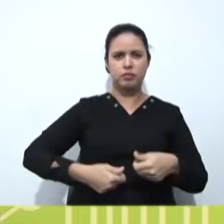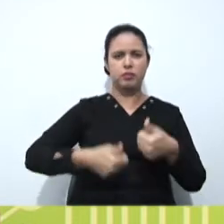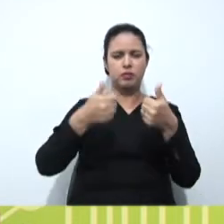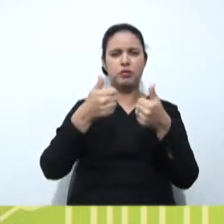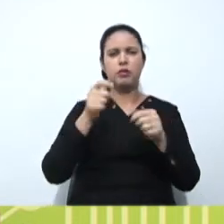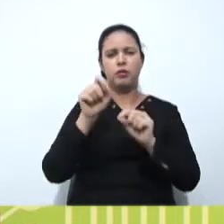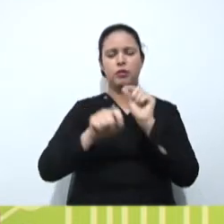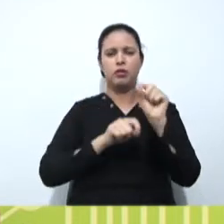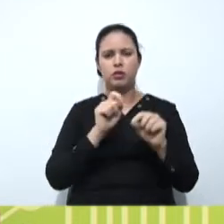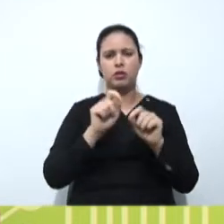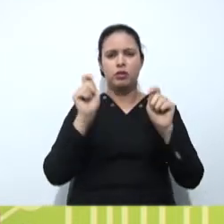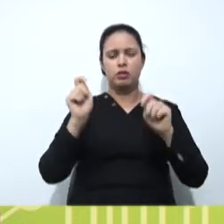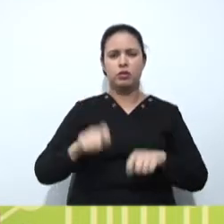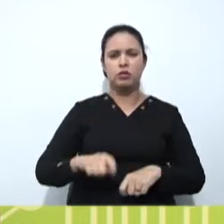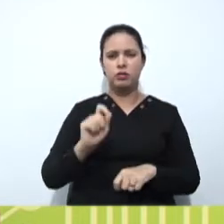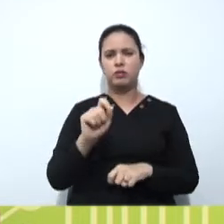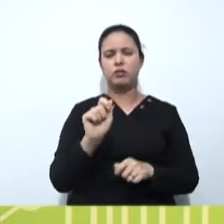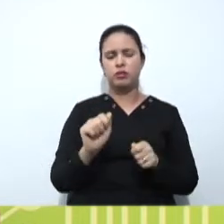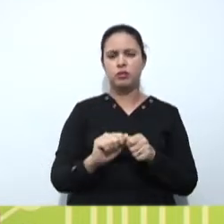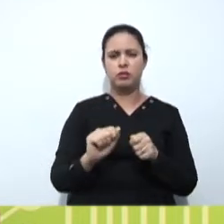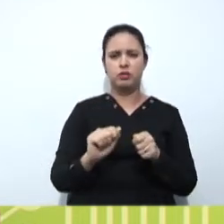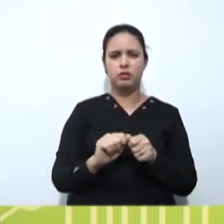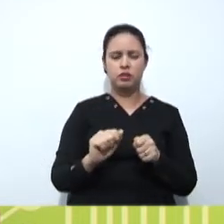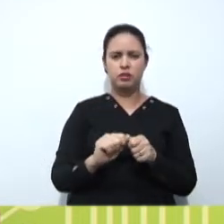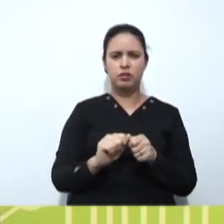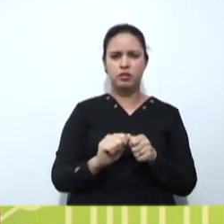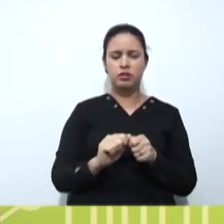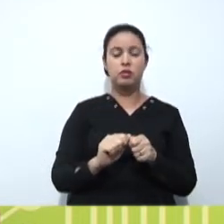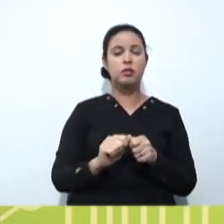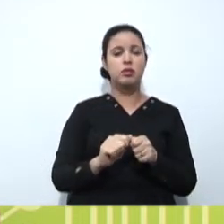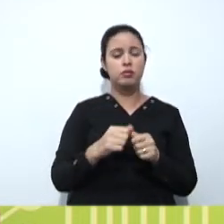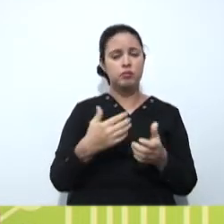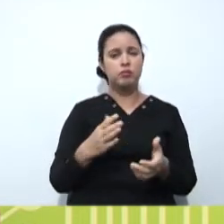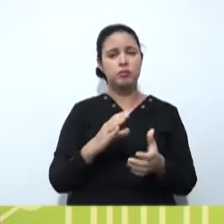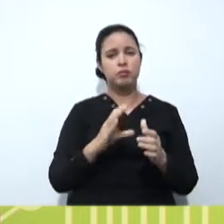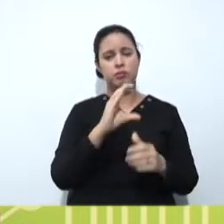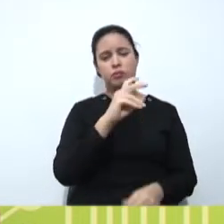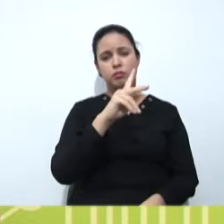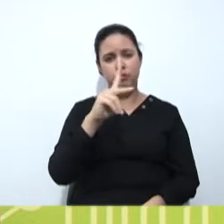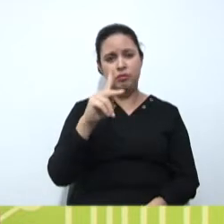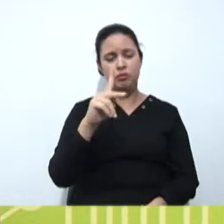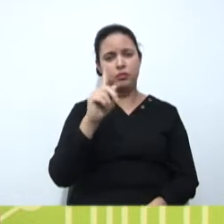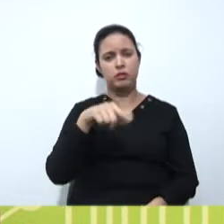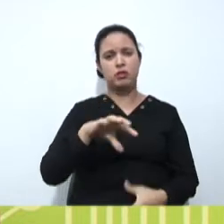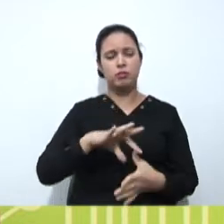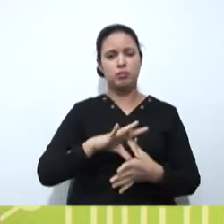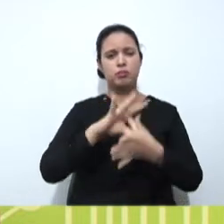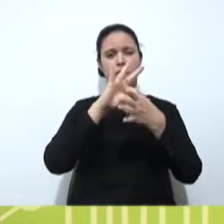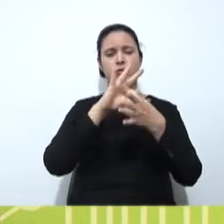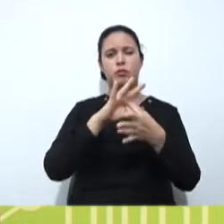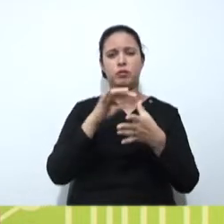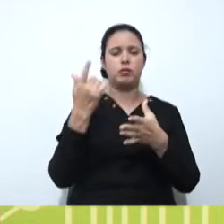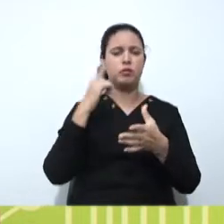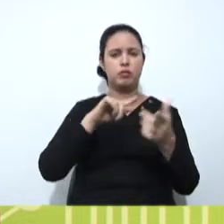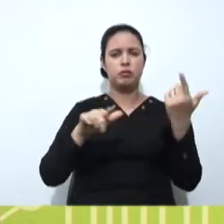o que pode fazer com que minha cooperativa desponte e entregue maior qualidade para